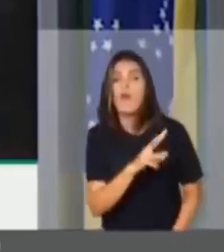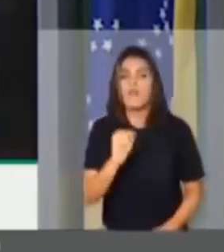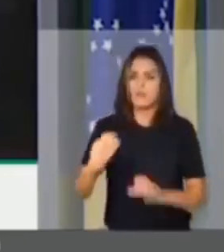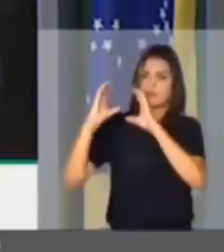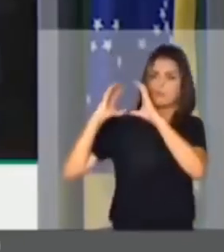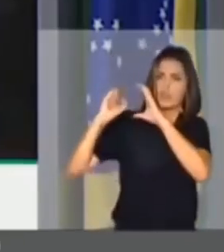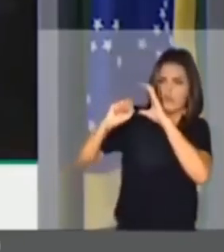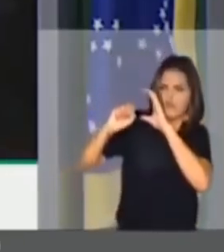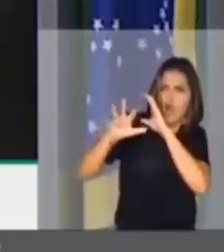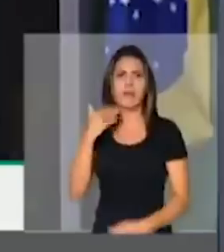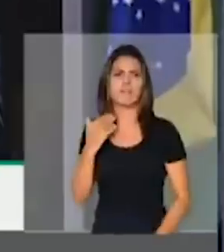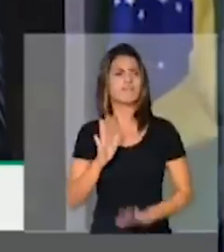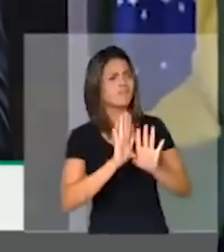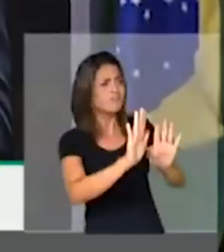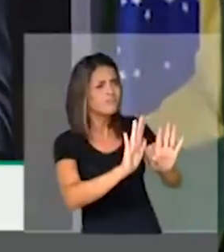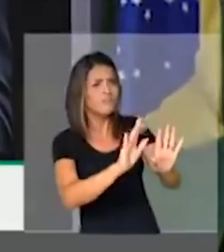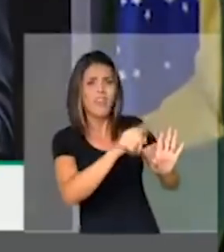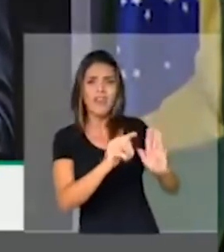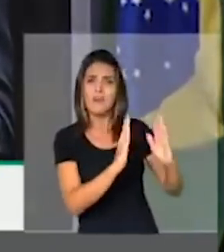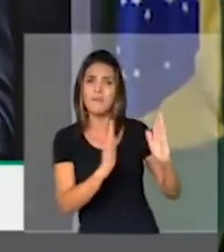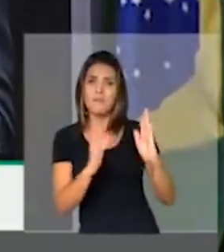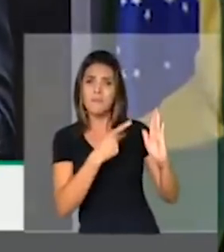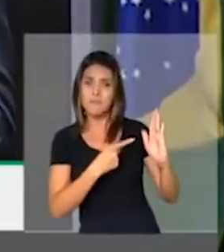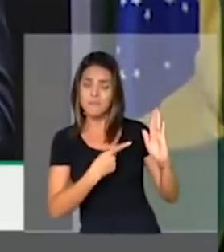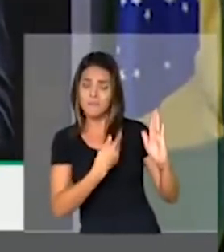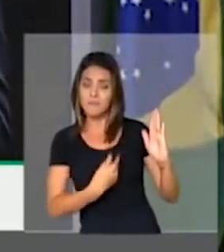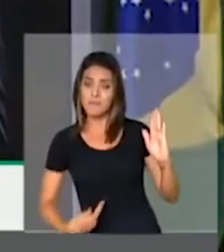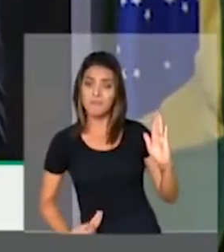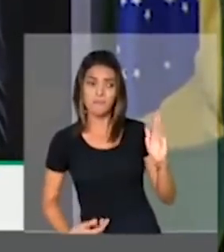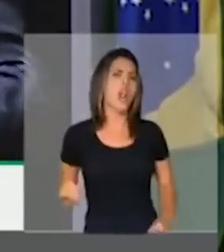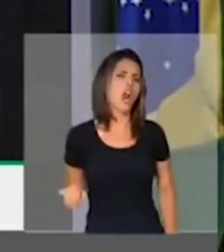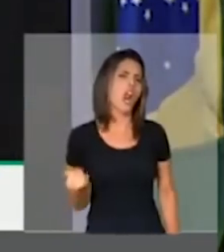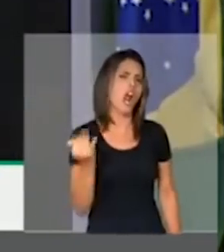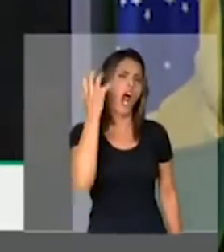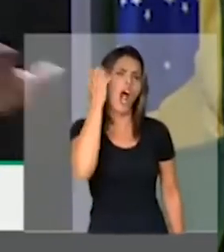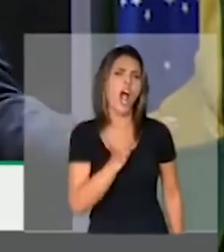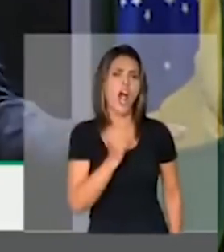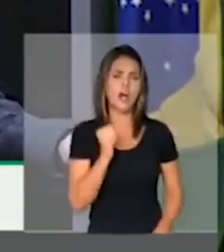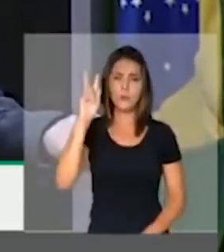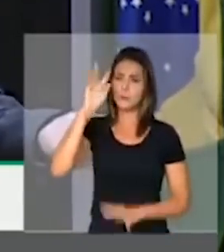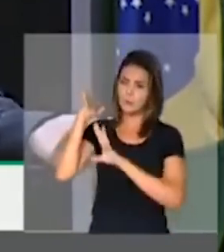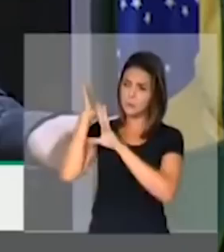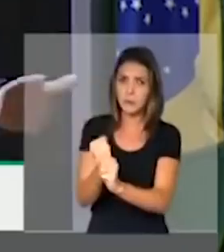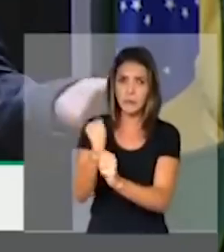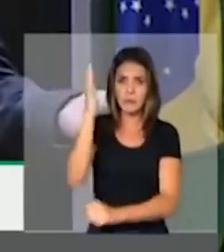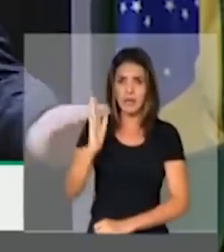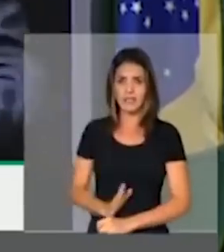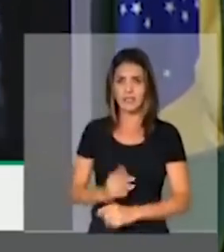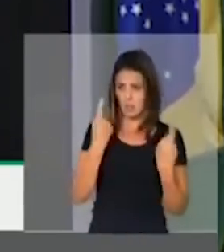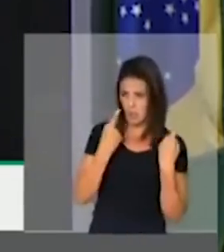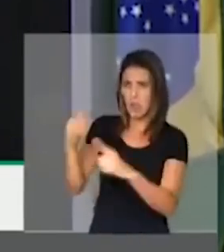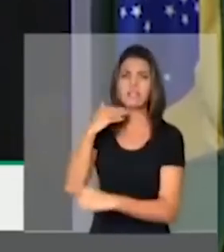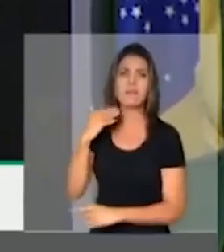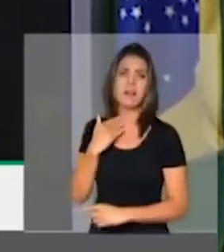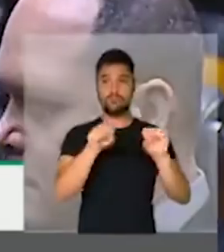e muito o rosto dos senhores. Foi durante os governos petistas que os bancos mais lucraram. Vocês nunca fizeram nada contra banco. Pelo amor de Deus,